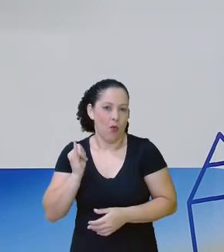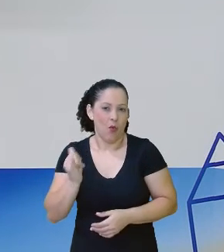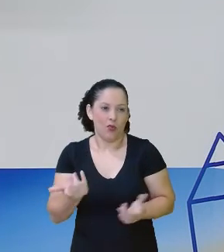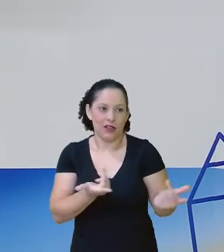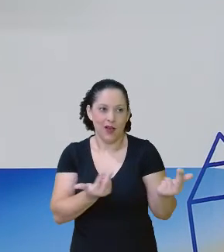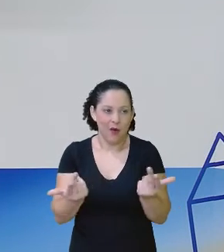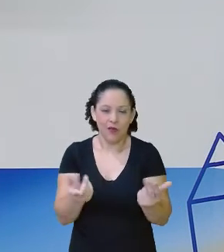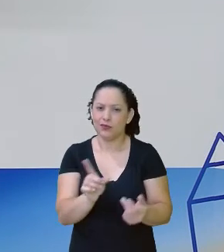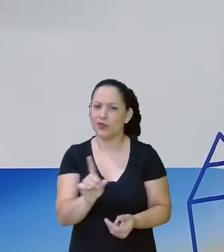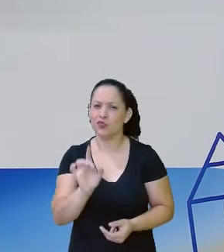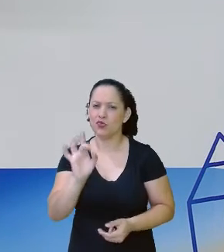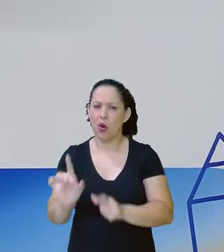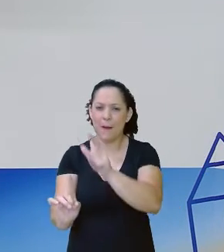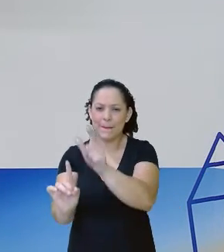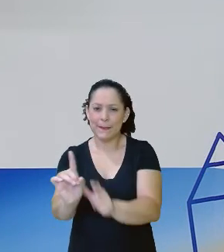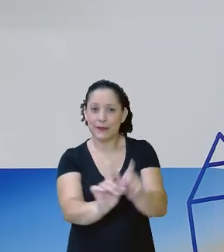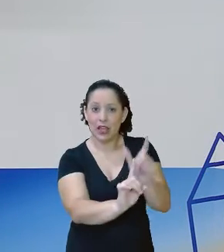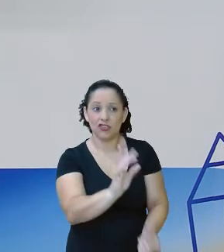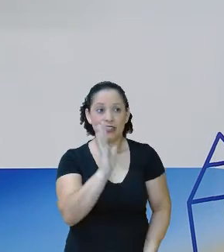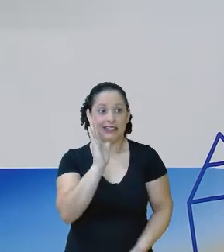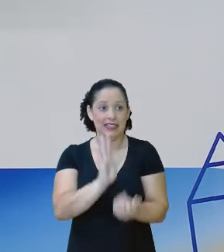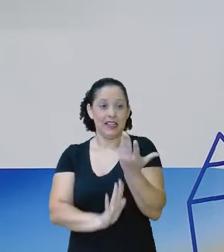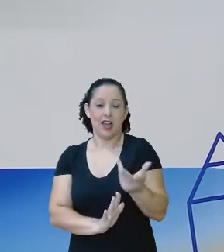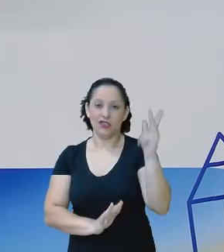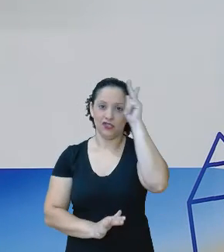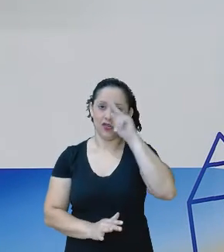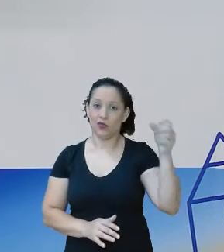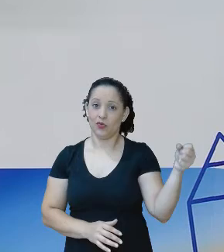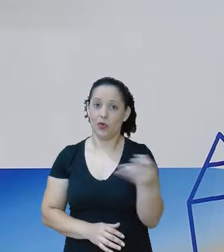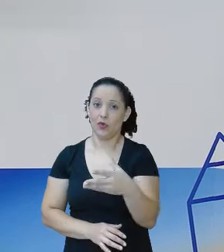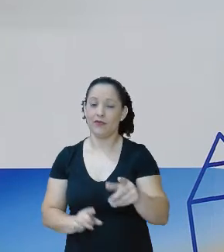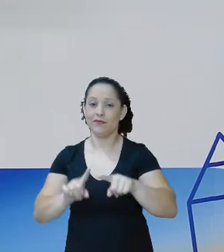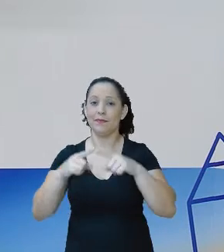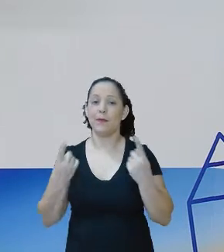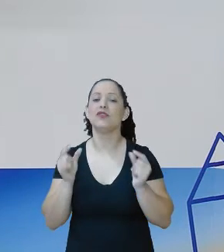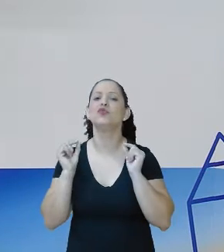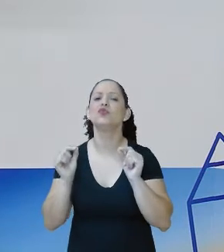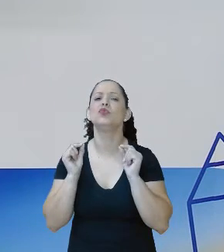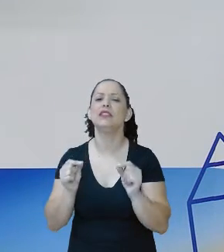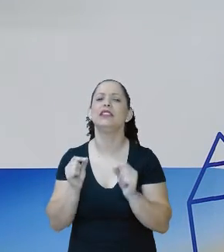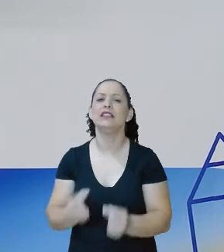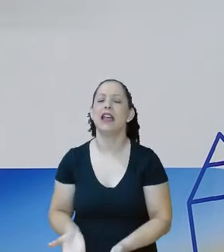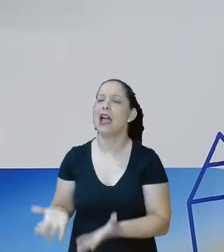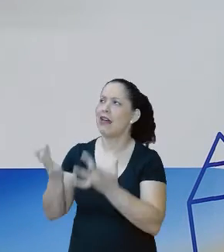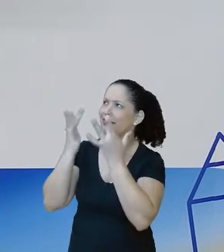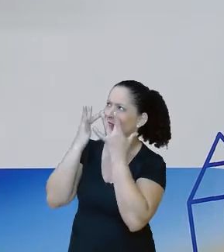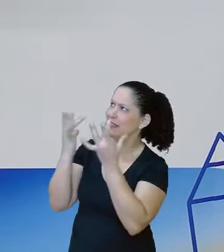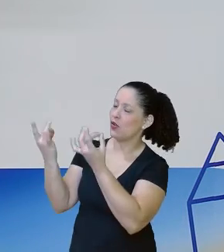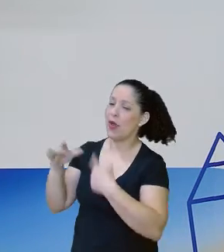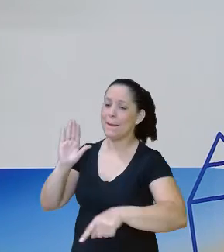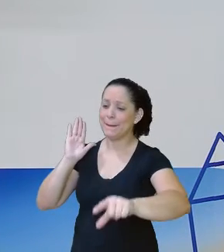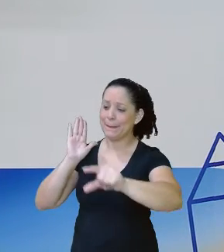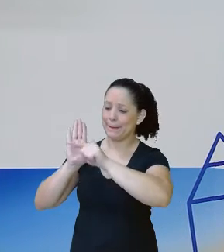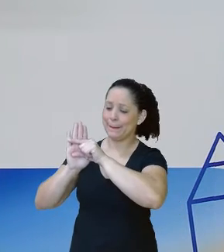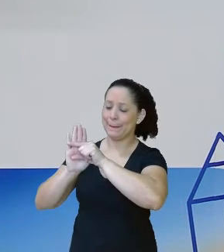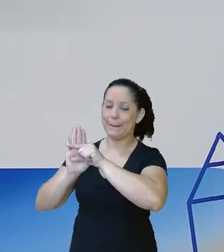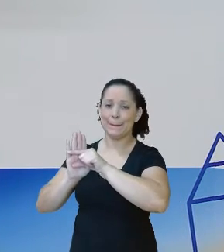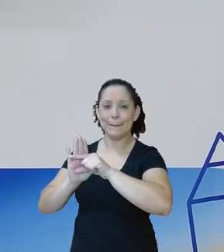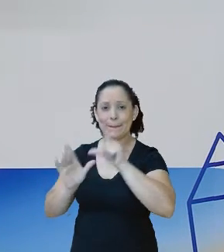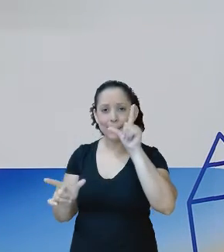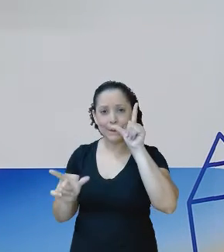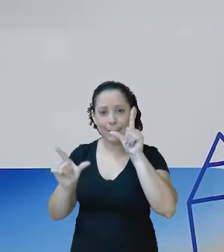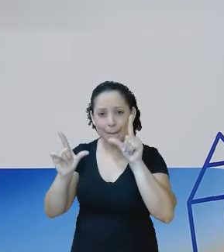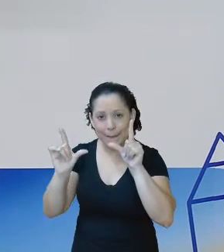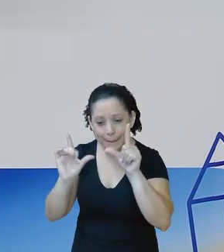alguns personagens e ela criou uma nova história. Mas o que eu quero chamar a tua atenção é o tamanho. Isso é um mini conto. E eu tenho certeza